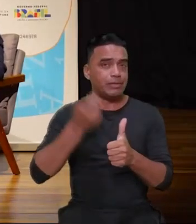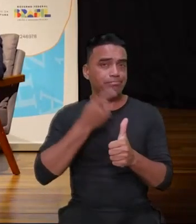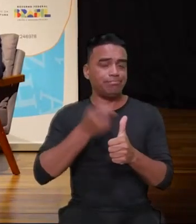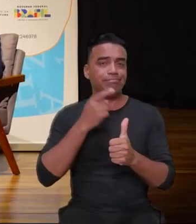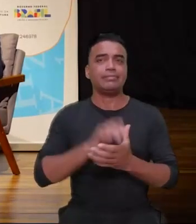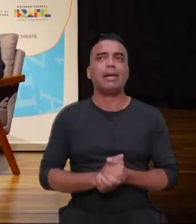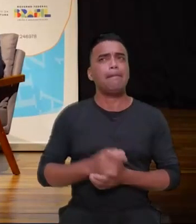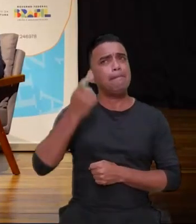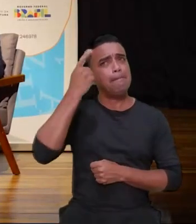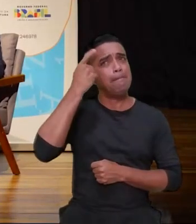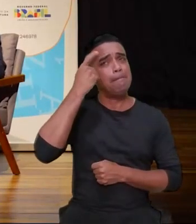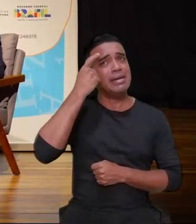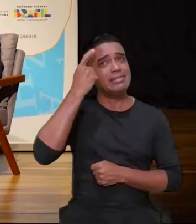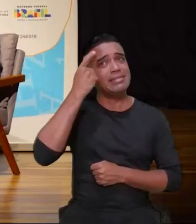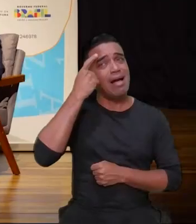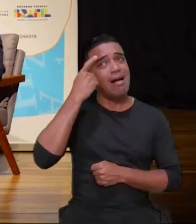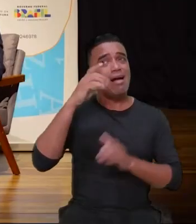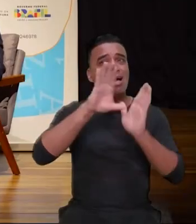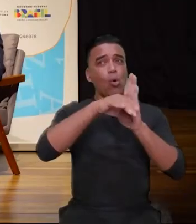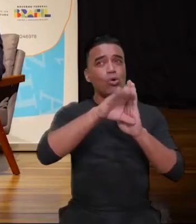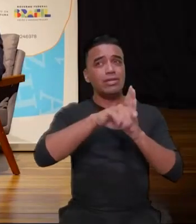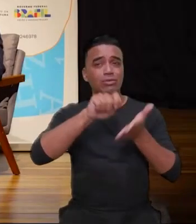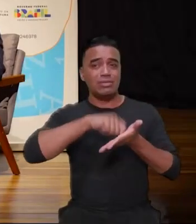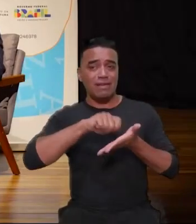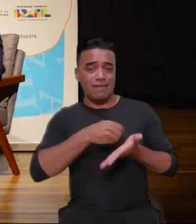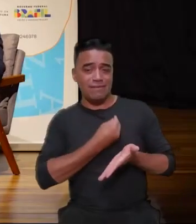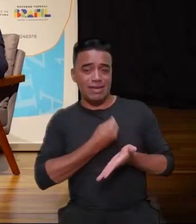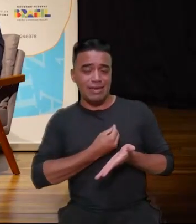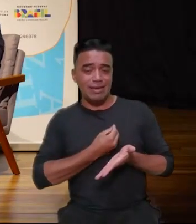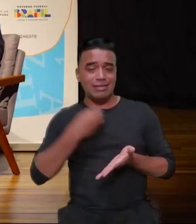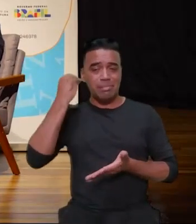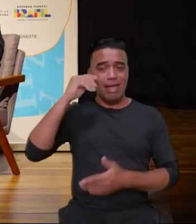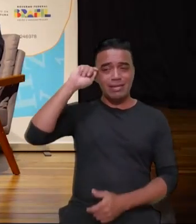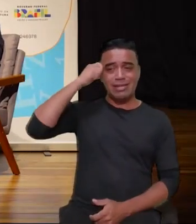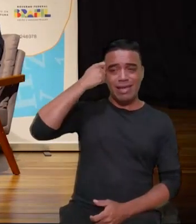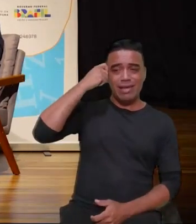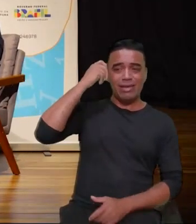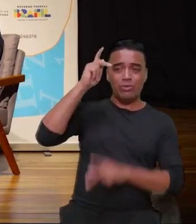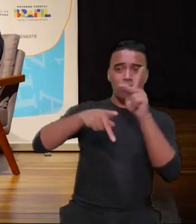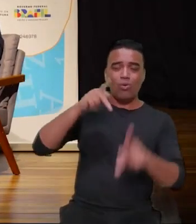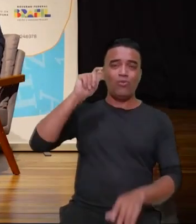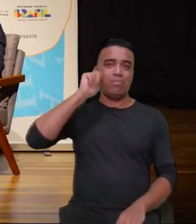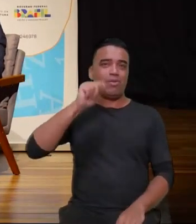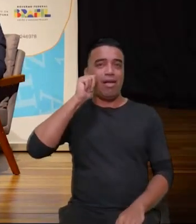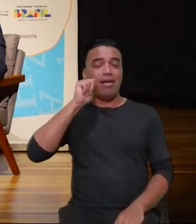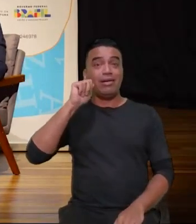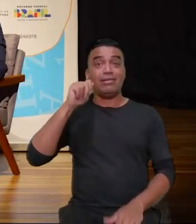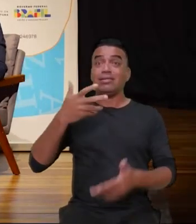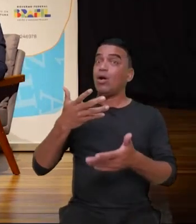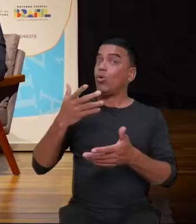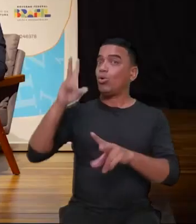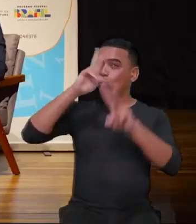primeiro, pensar que ele é um conceito que vai traduzir uma história